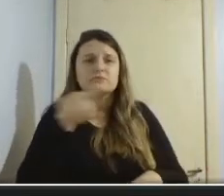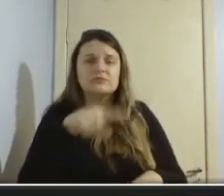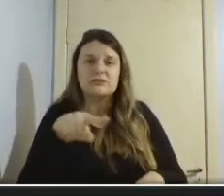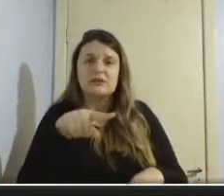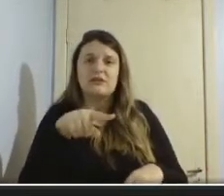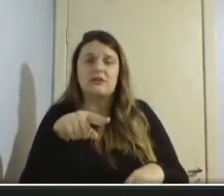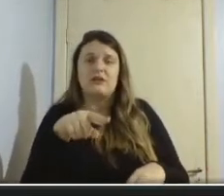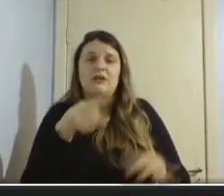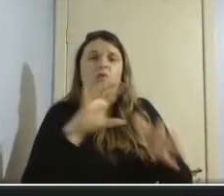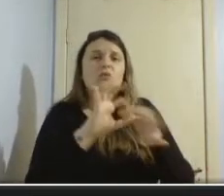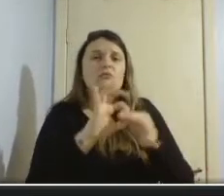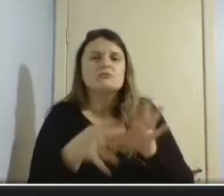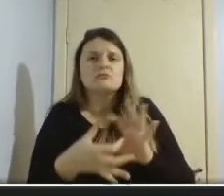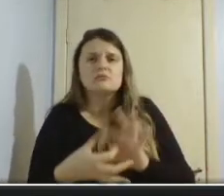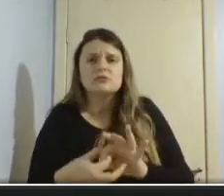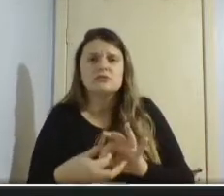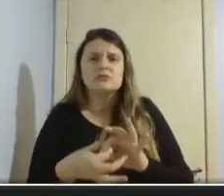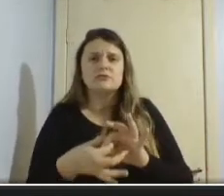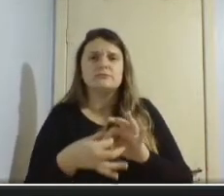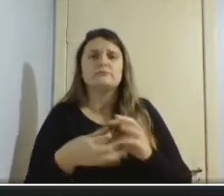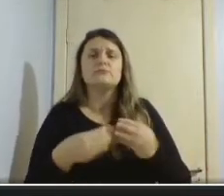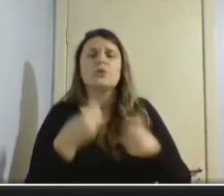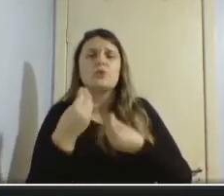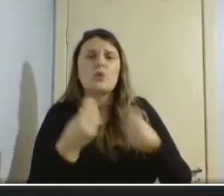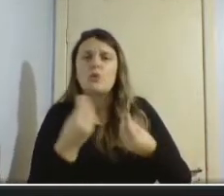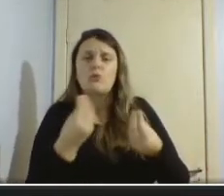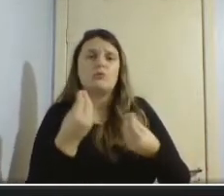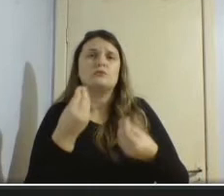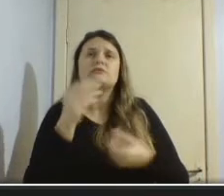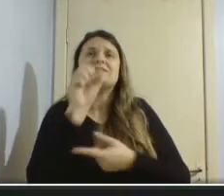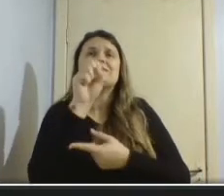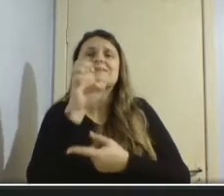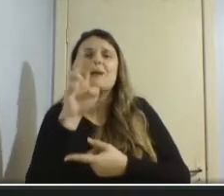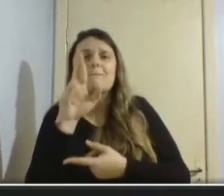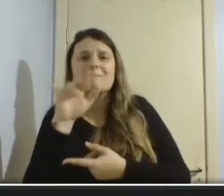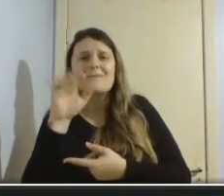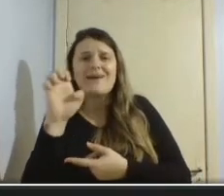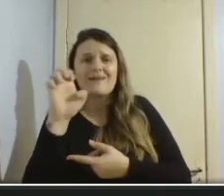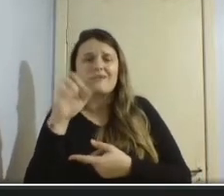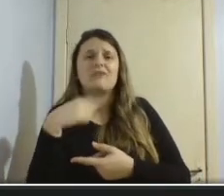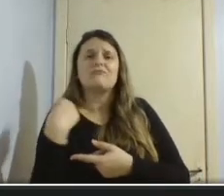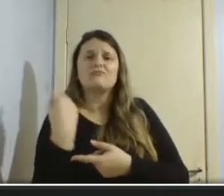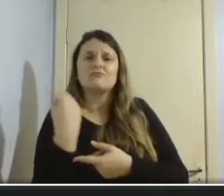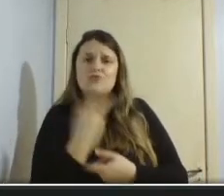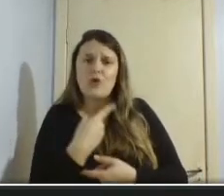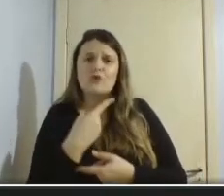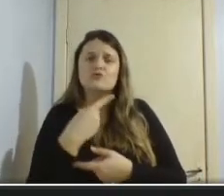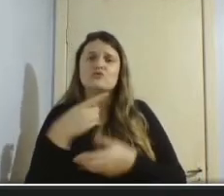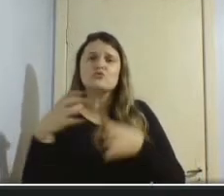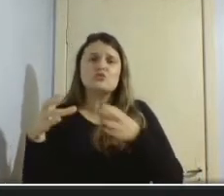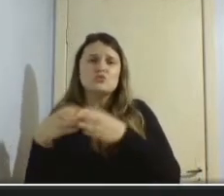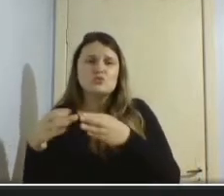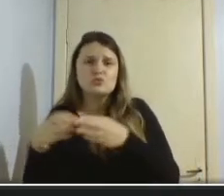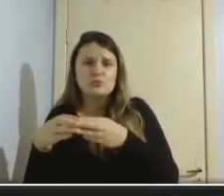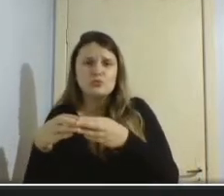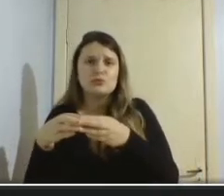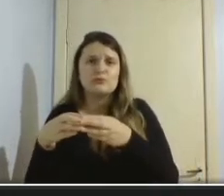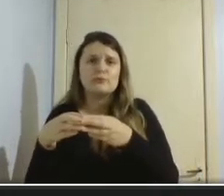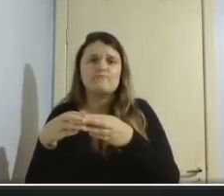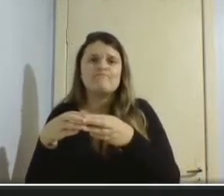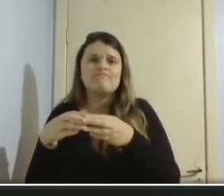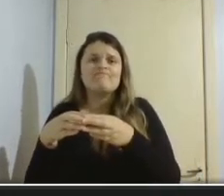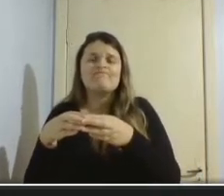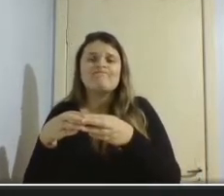em nome do SEBRAE. Por quê? Porque nós, do SEBRAE, fomos um dos que, digamos assim, os